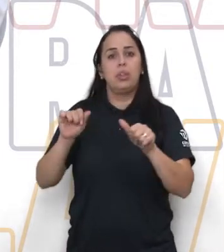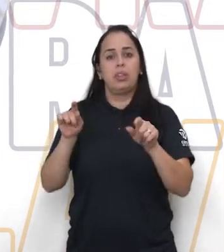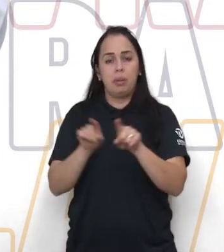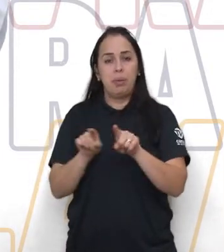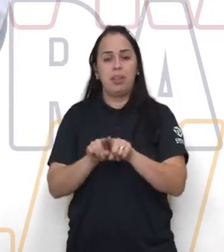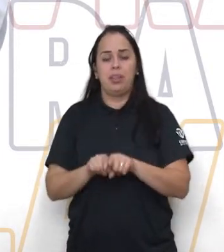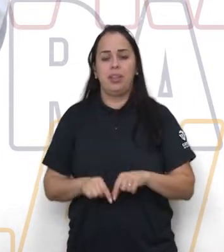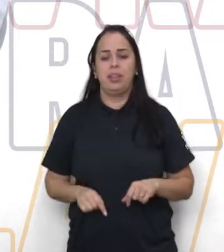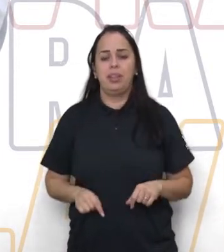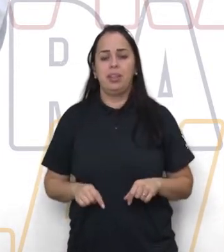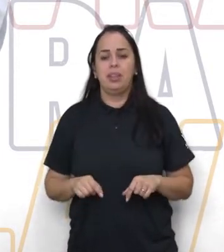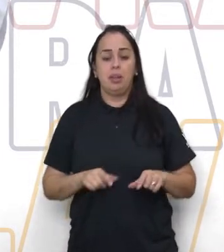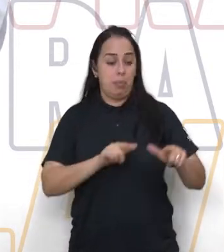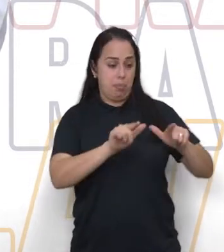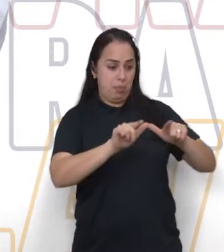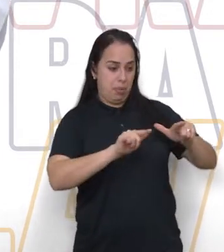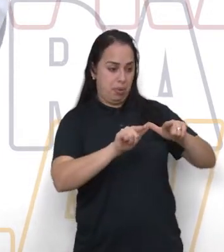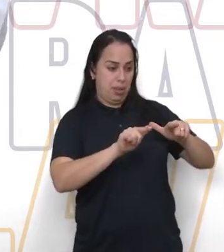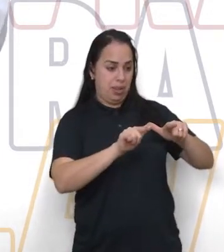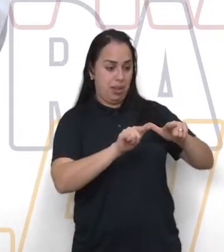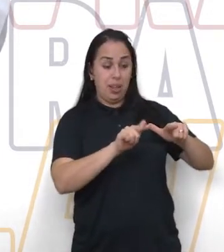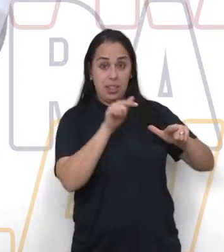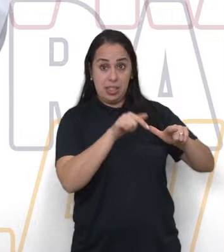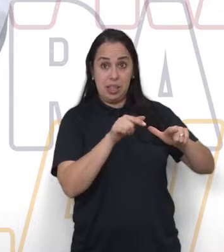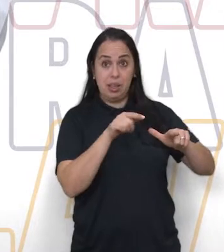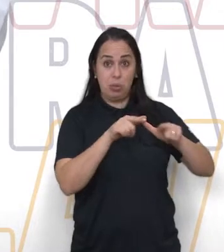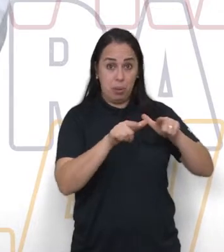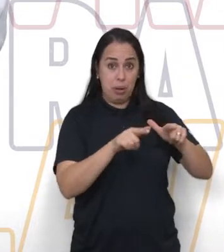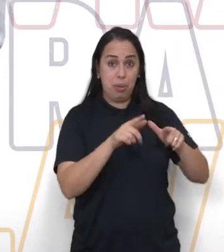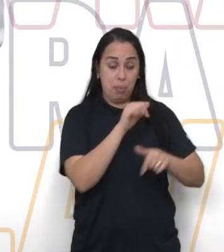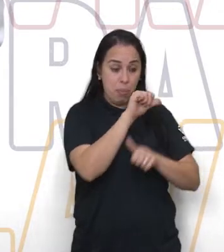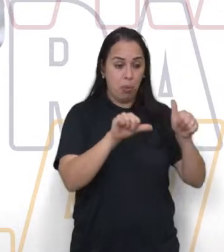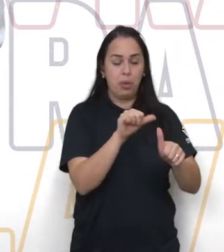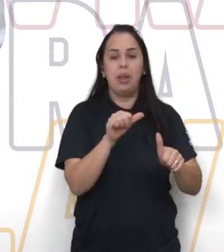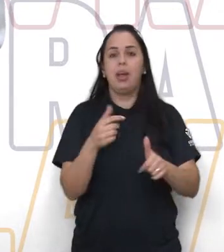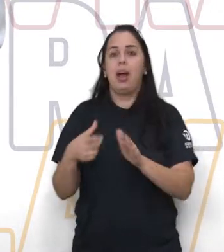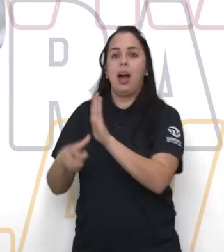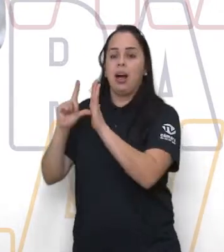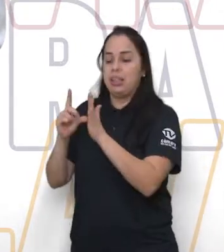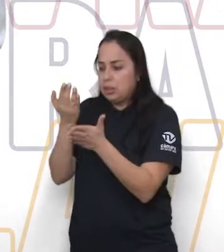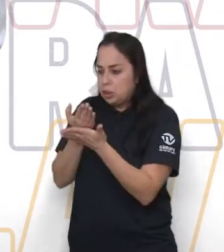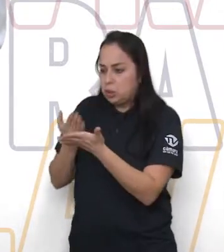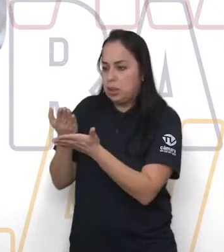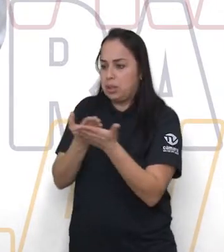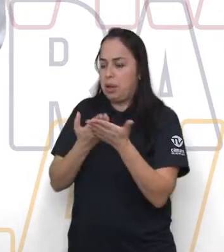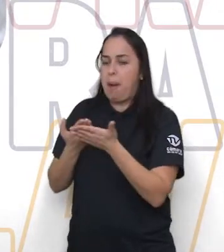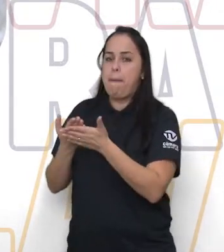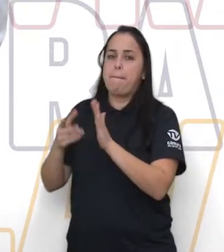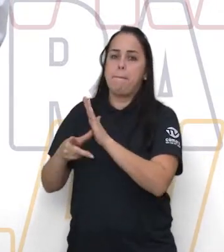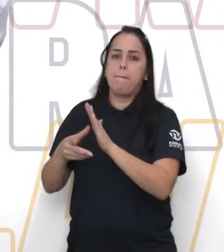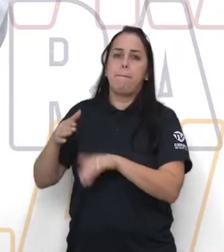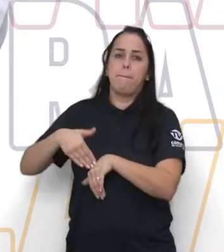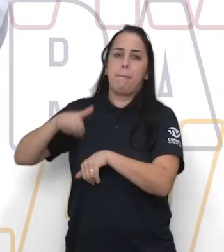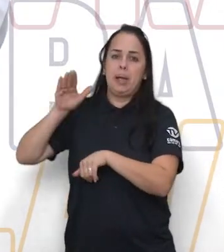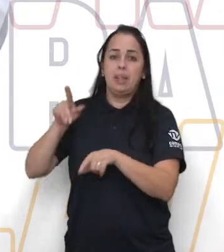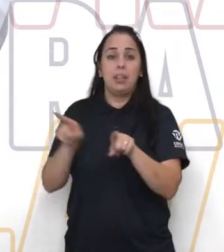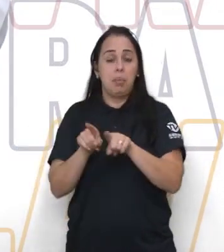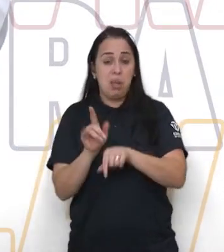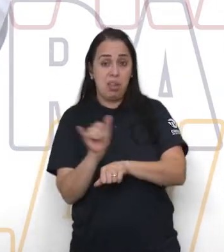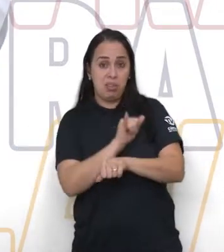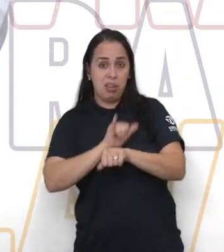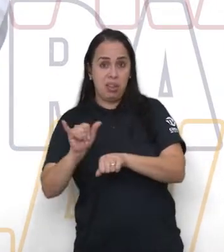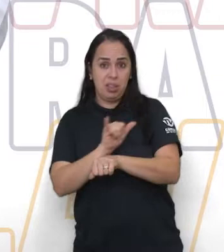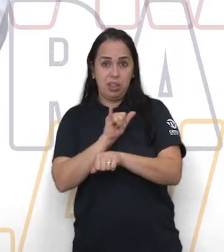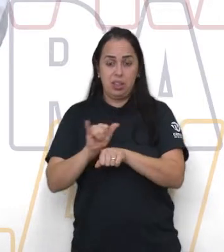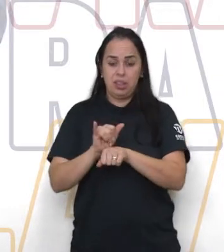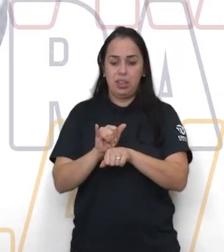capacitar o que muda por para o trabalhador ele precisa estudar mais muda para o empresário ele precisa refazer Inclusive a sua